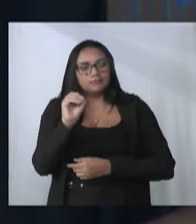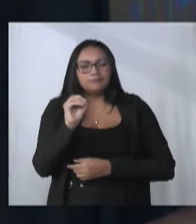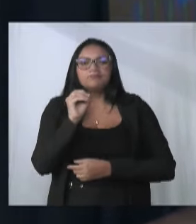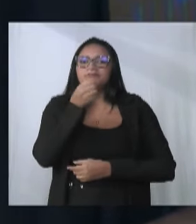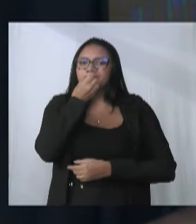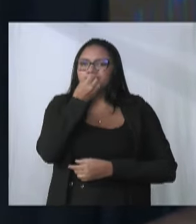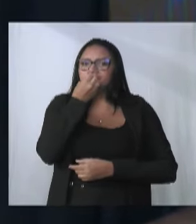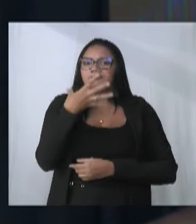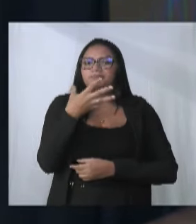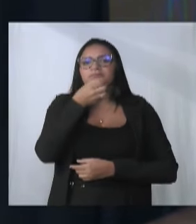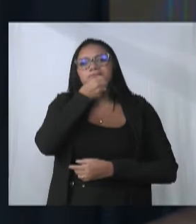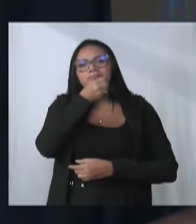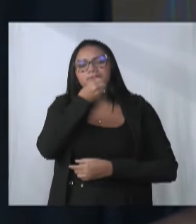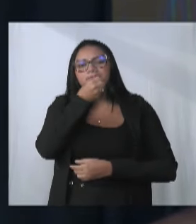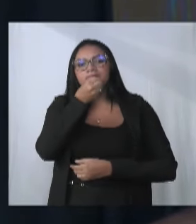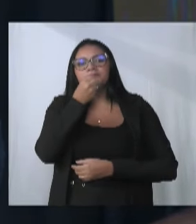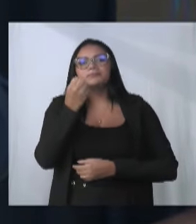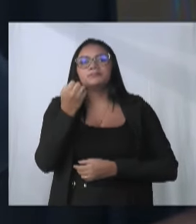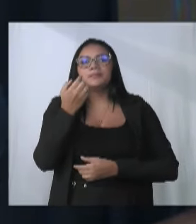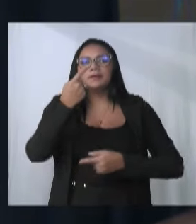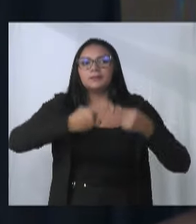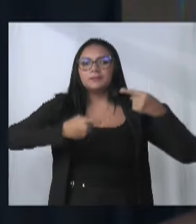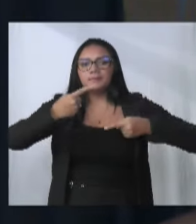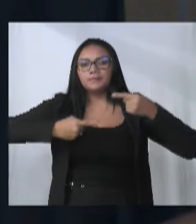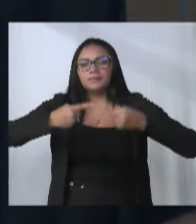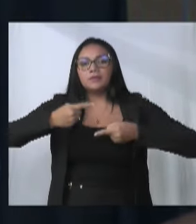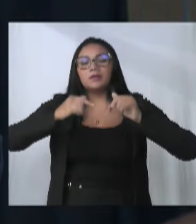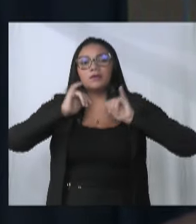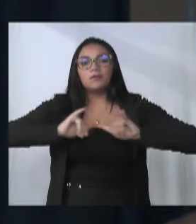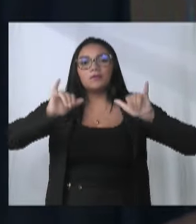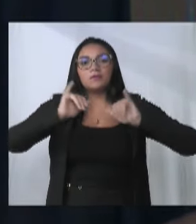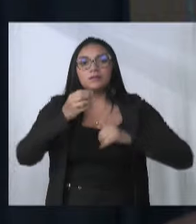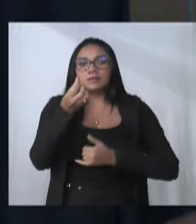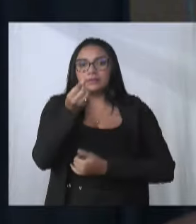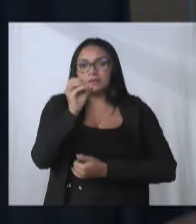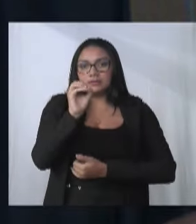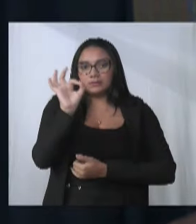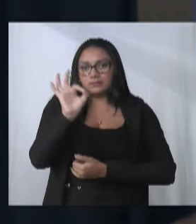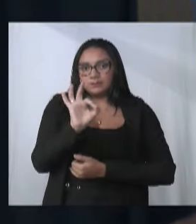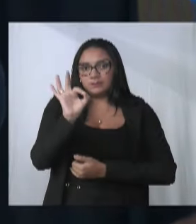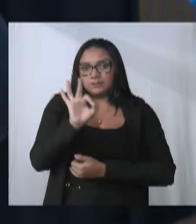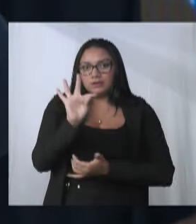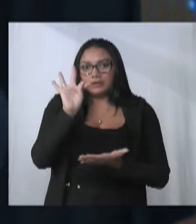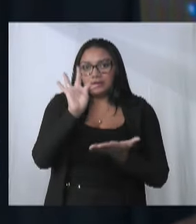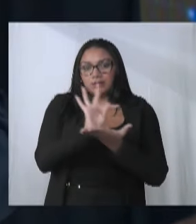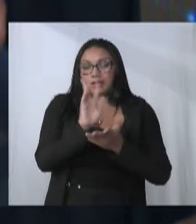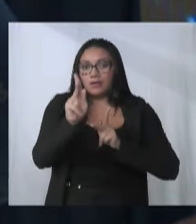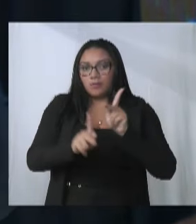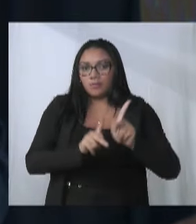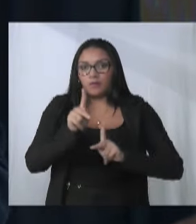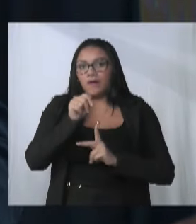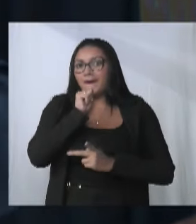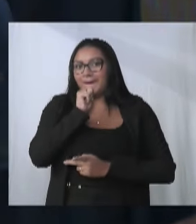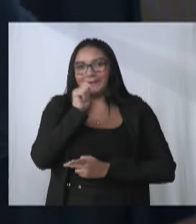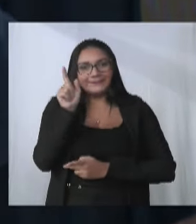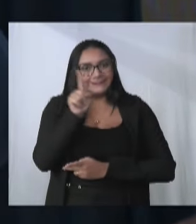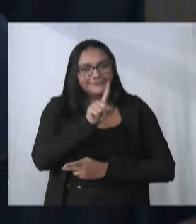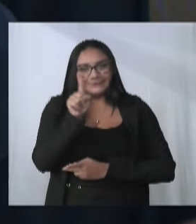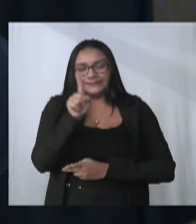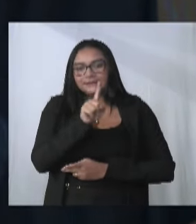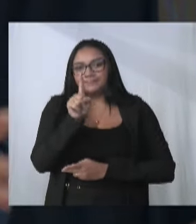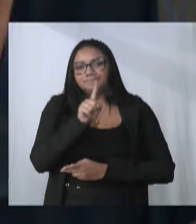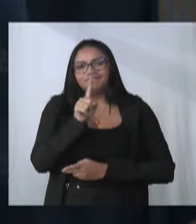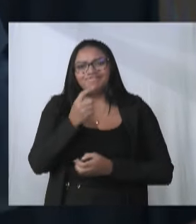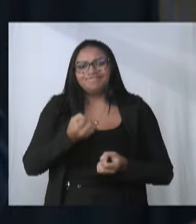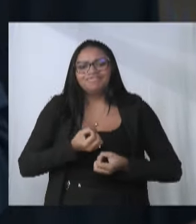esse debate. Quero informar que cerca de 60% São teresinense ainda não se manifestou,